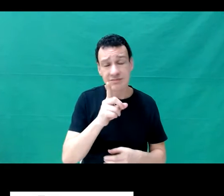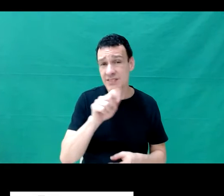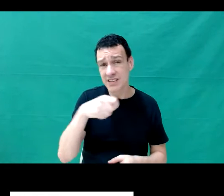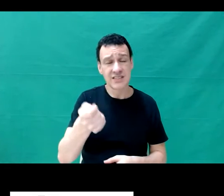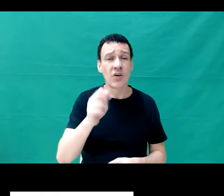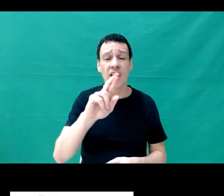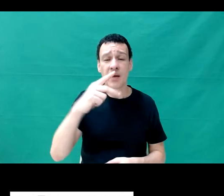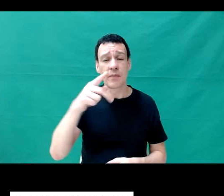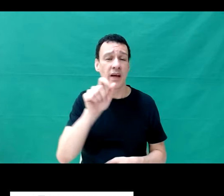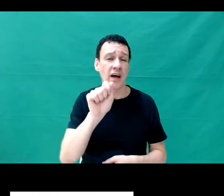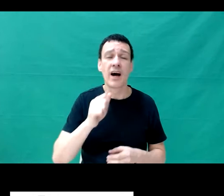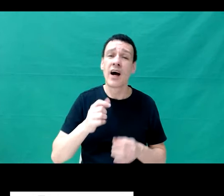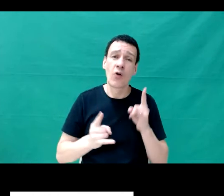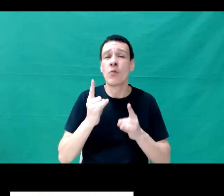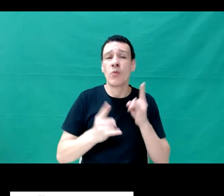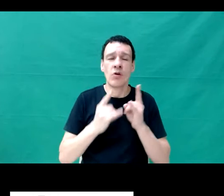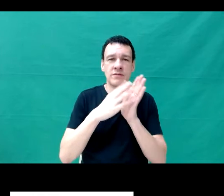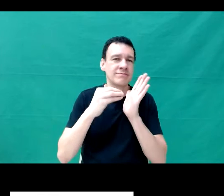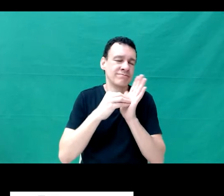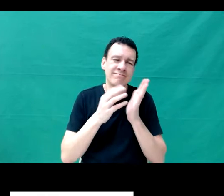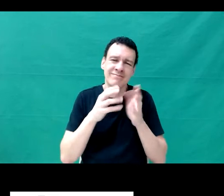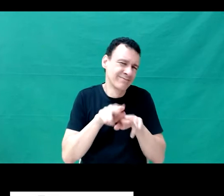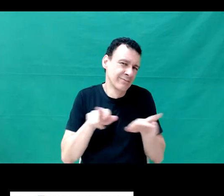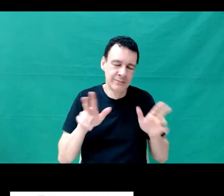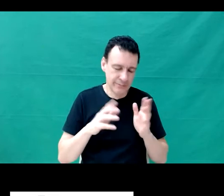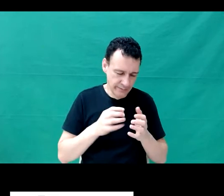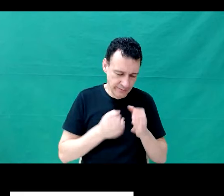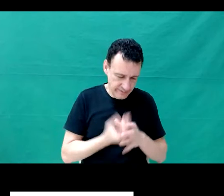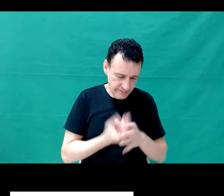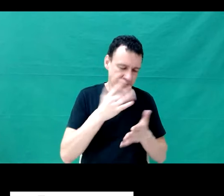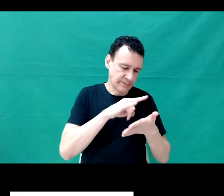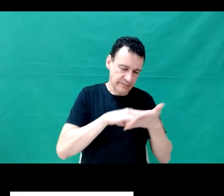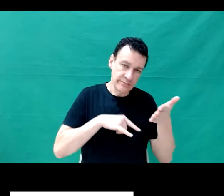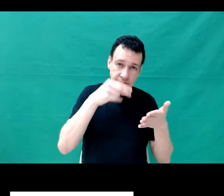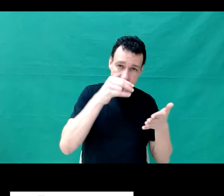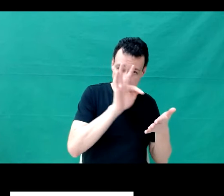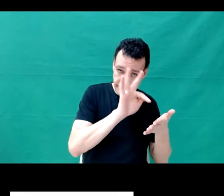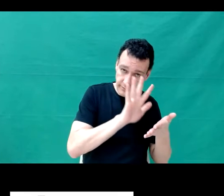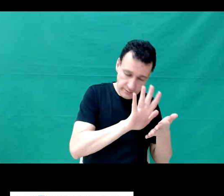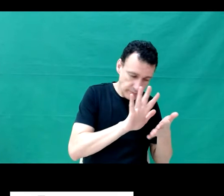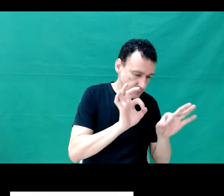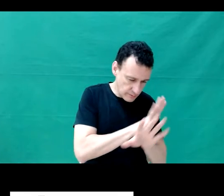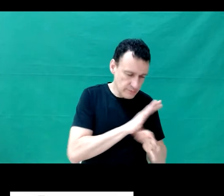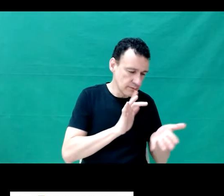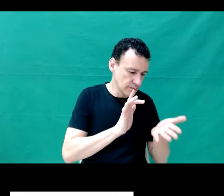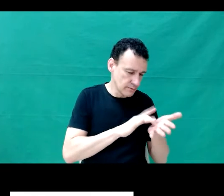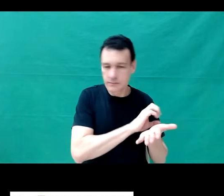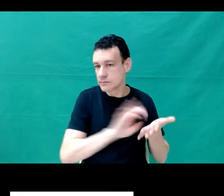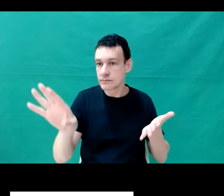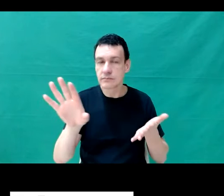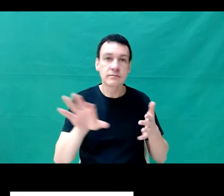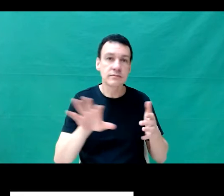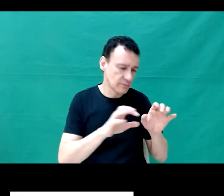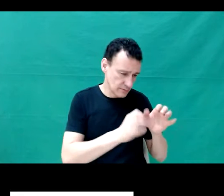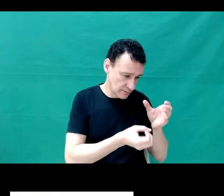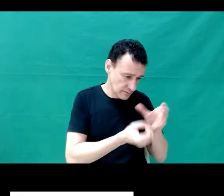que eles facilitam esses processos, né? Eles emitem as notas fiscais, eles agilizam o processo disso,